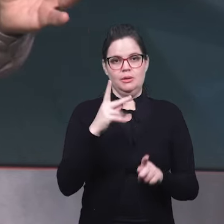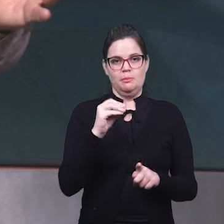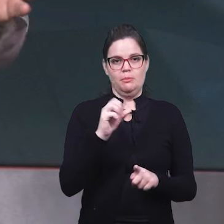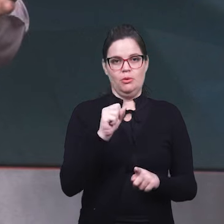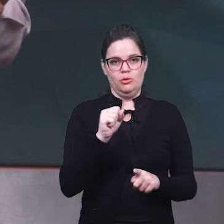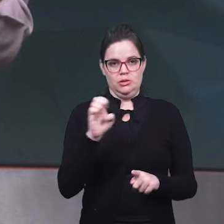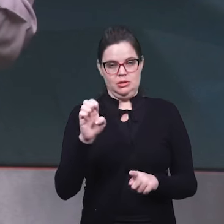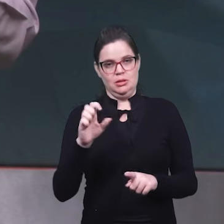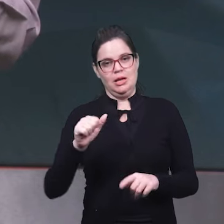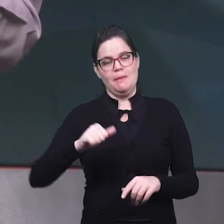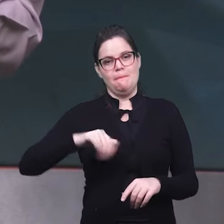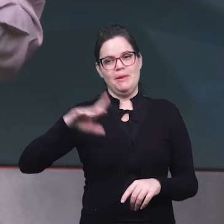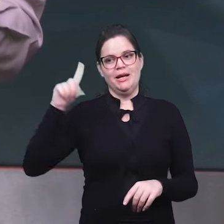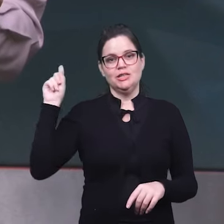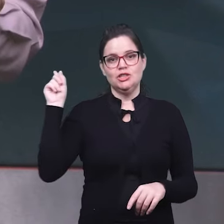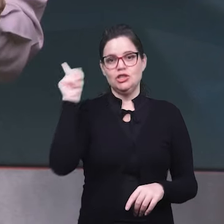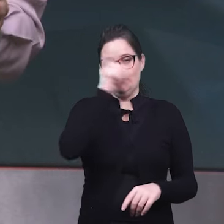instituição